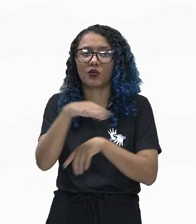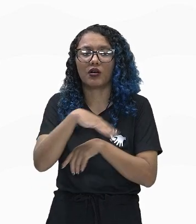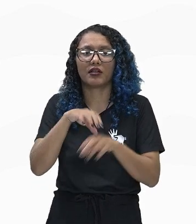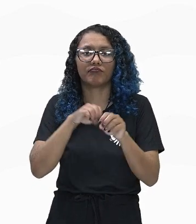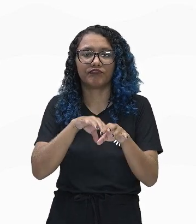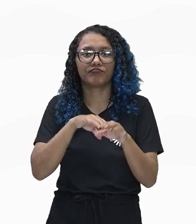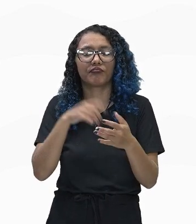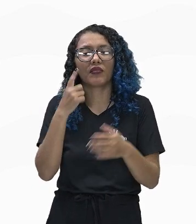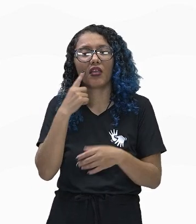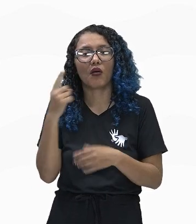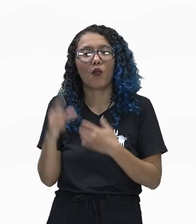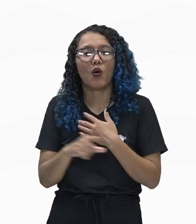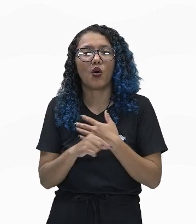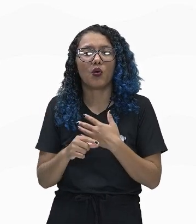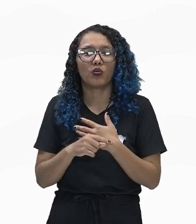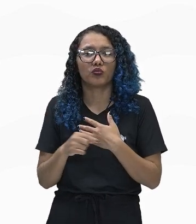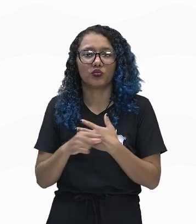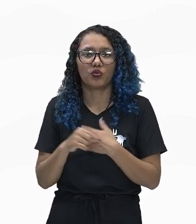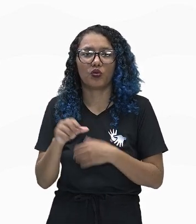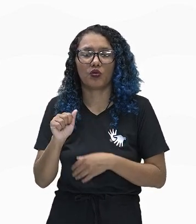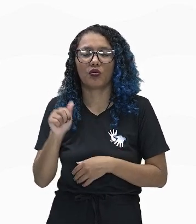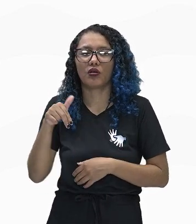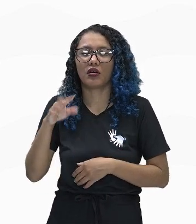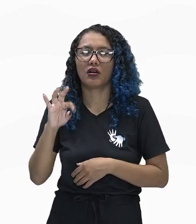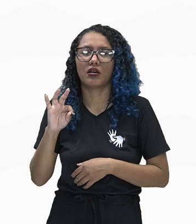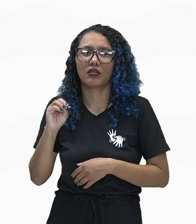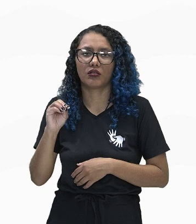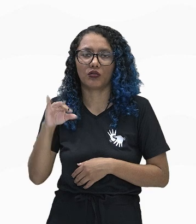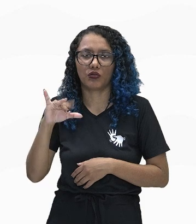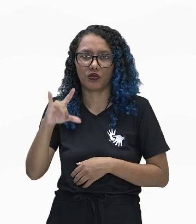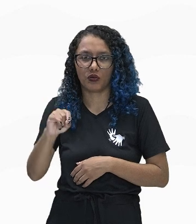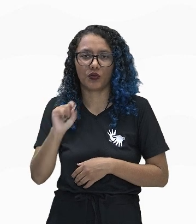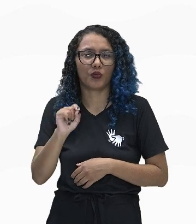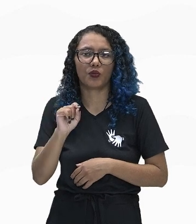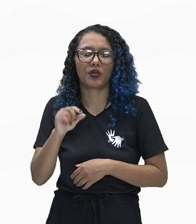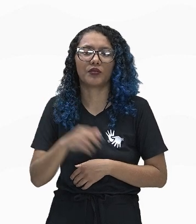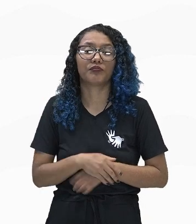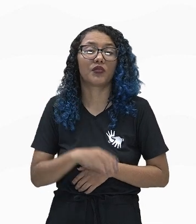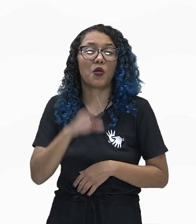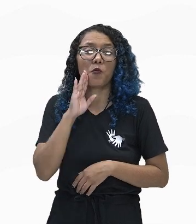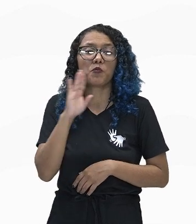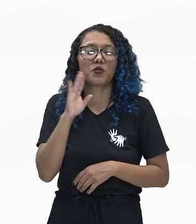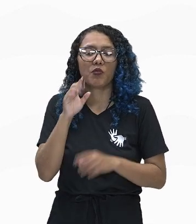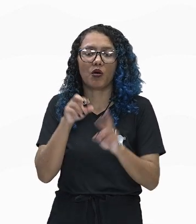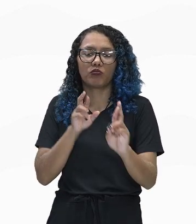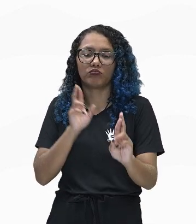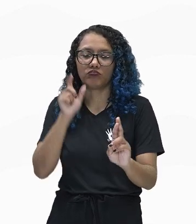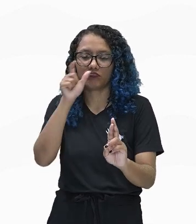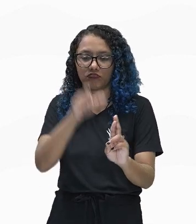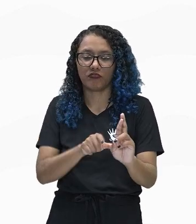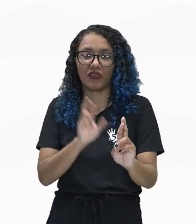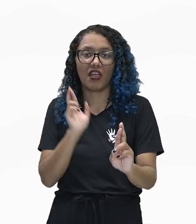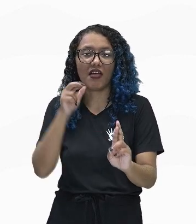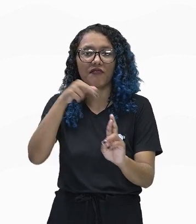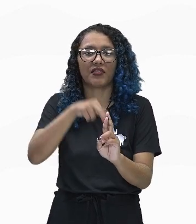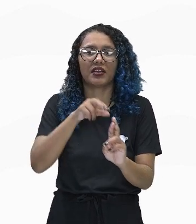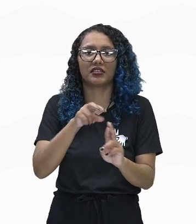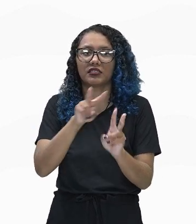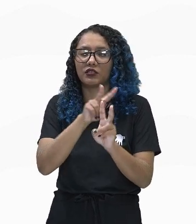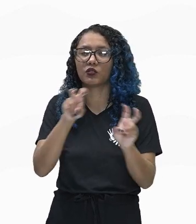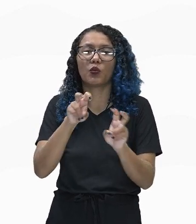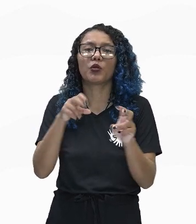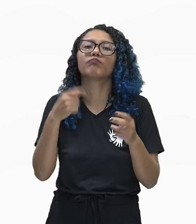da Costa, essa pessoa, né, ele é a referência quando se fala em protagonismo estudantil no nosso país, tá,